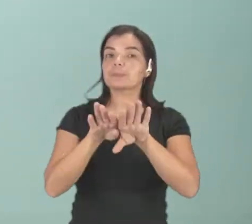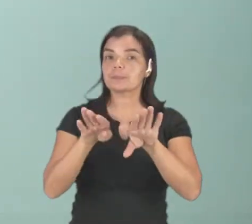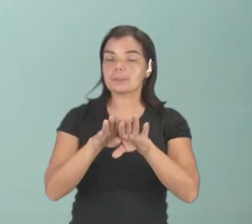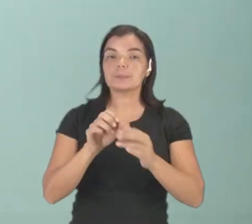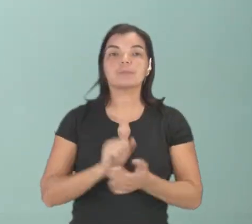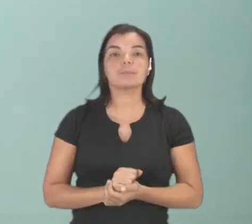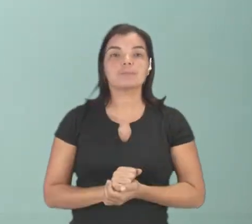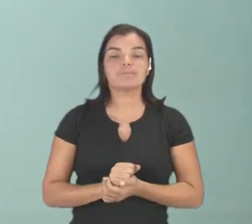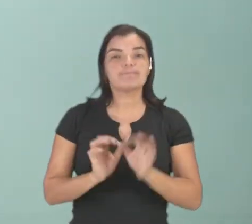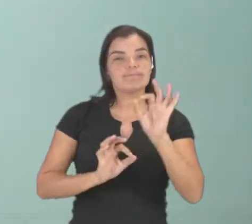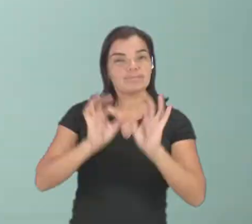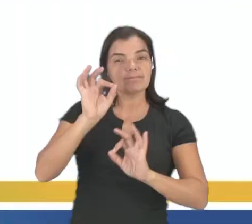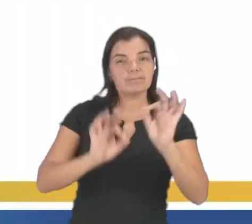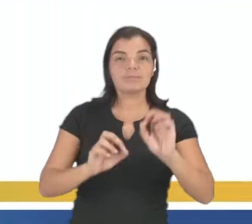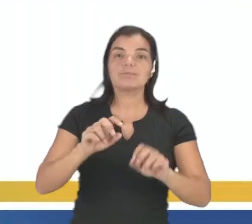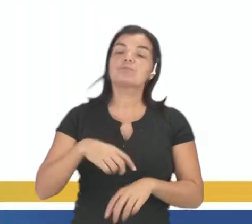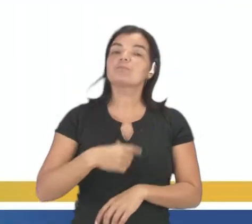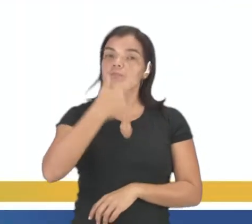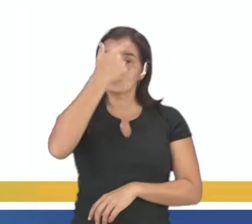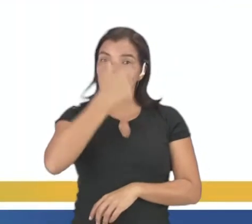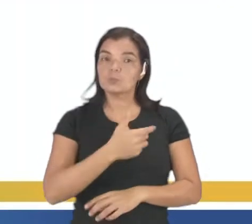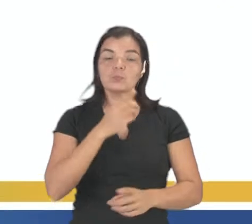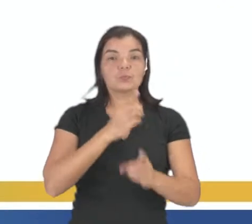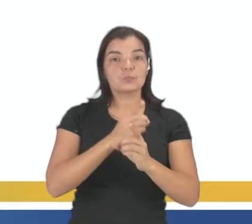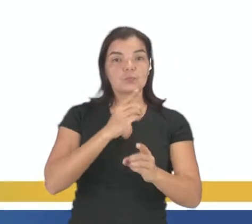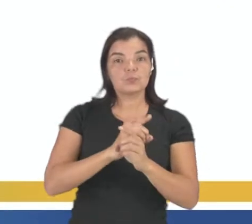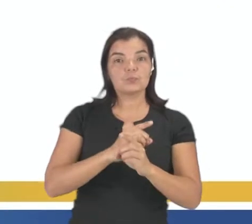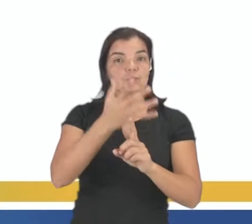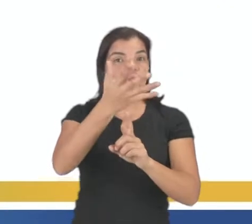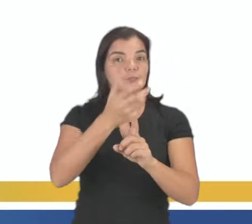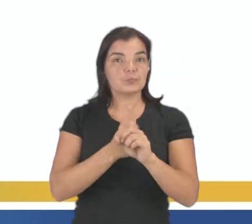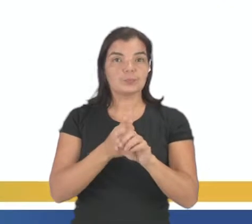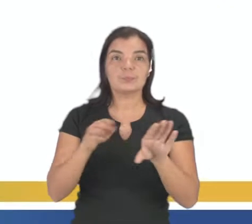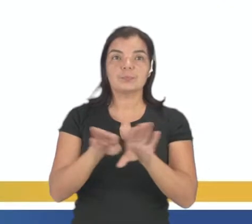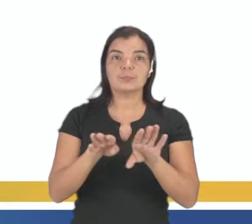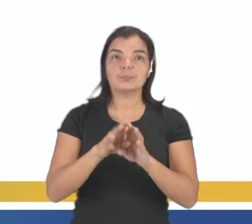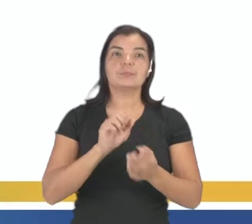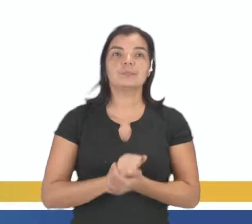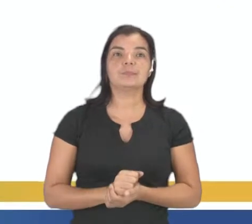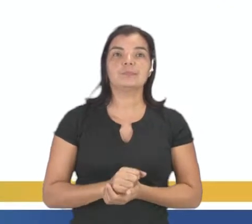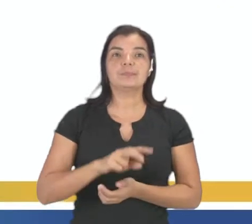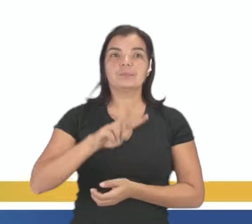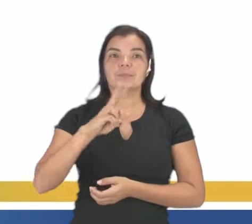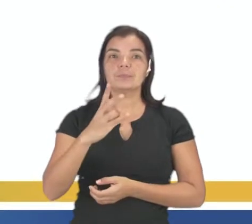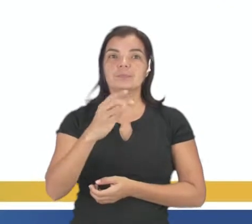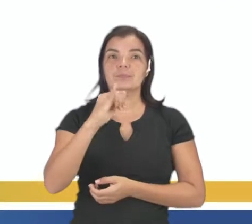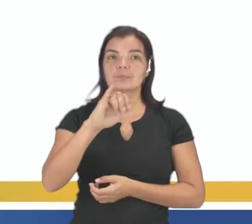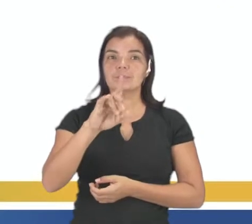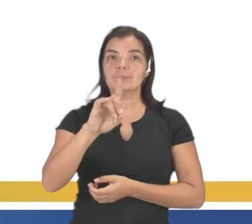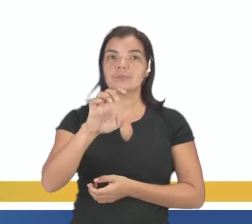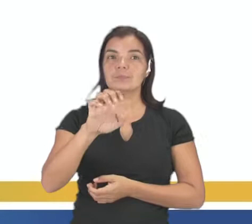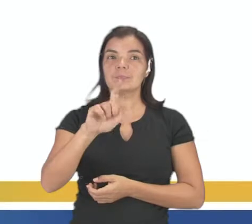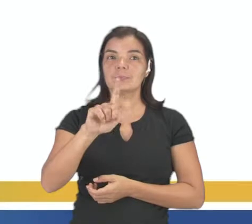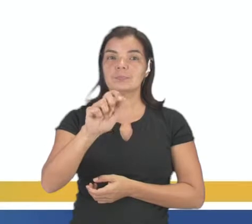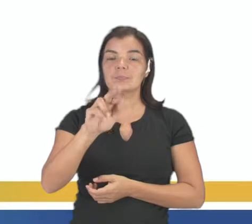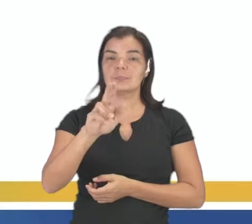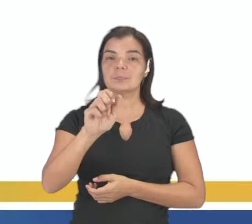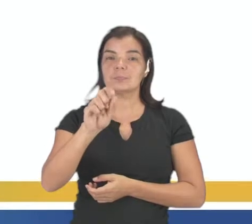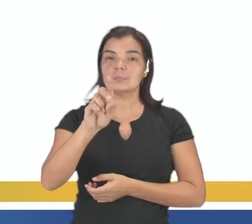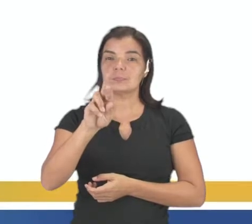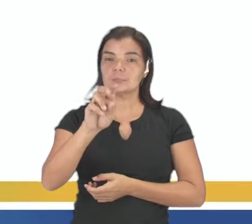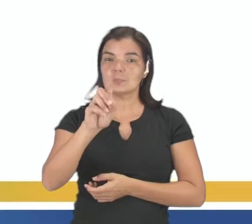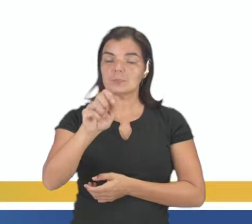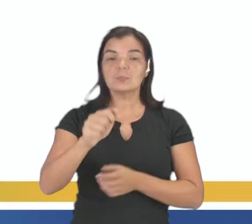consagrou essa forma humana, eu encontrei de uma artista chamada Hildegarda de Bingen. Olha só, ela é anterior a Da